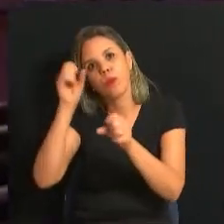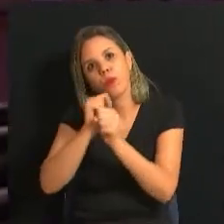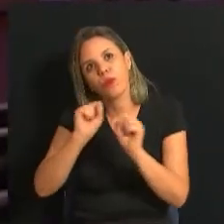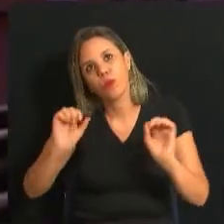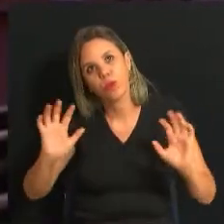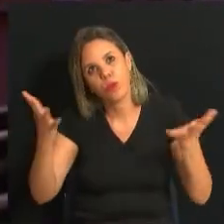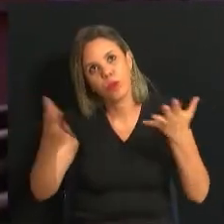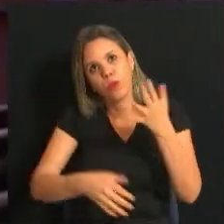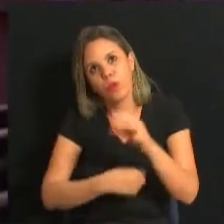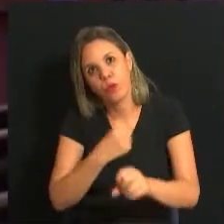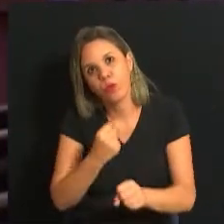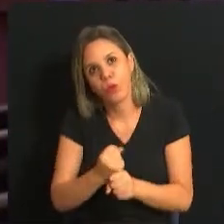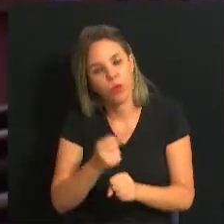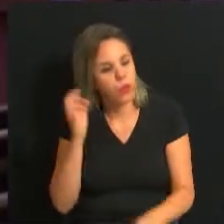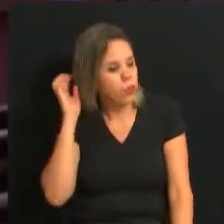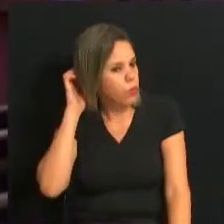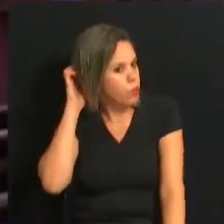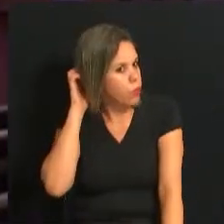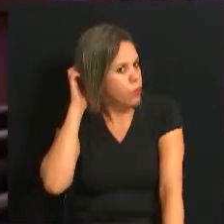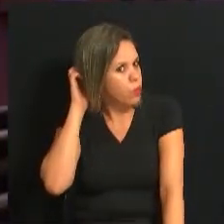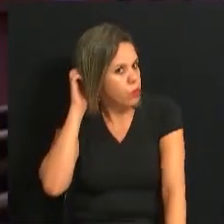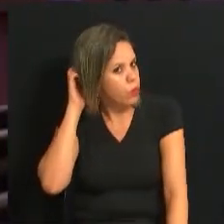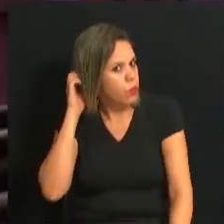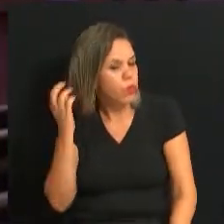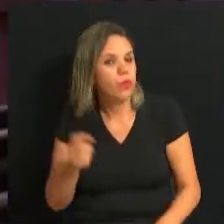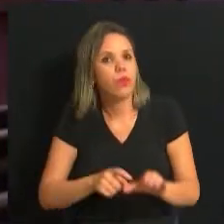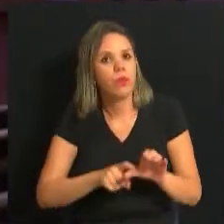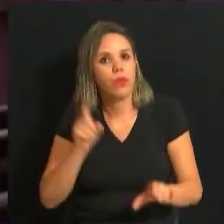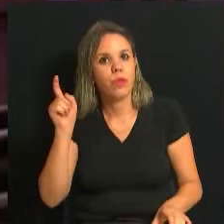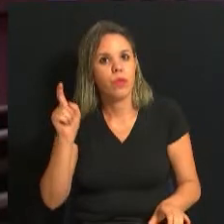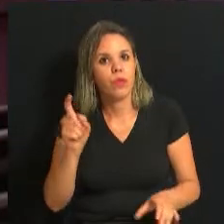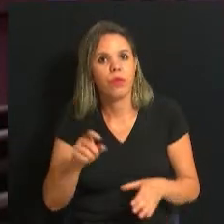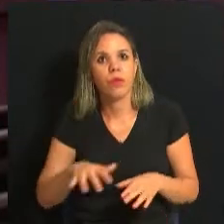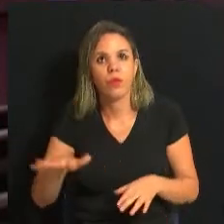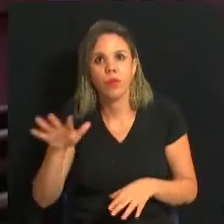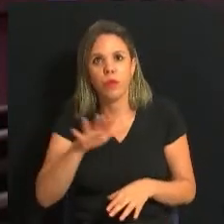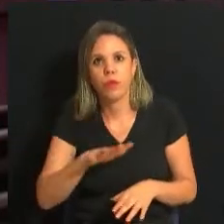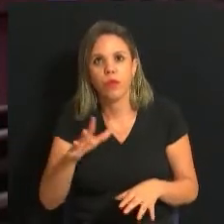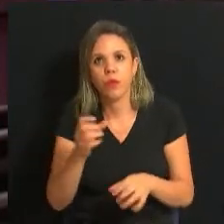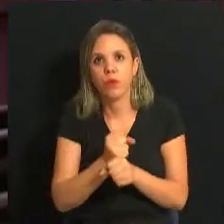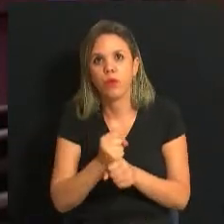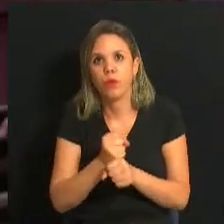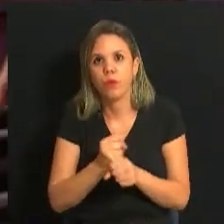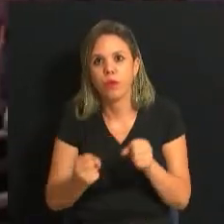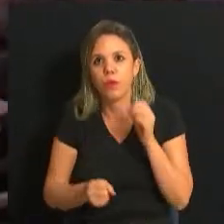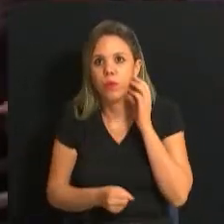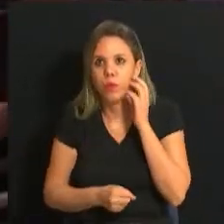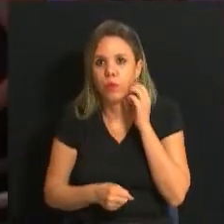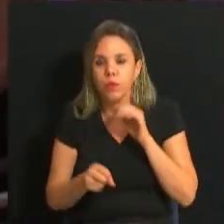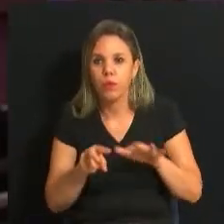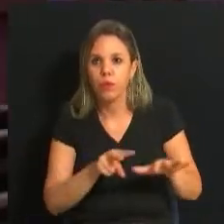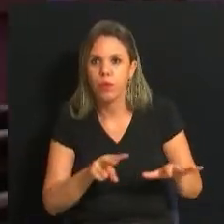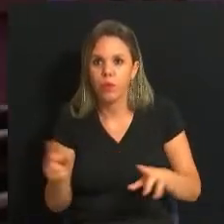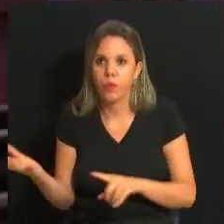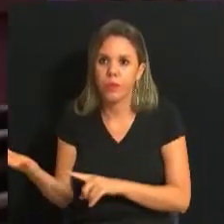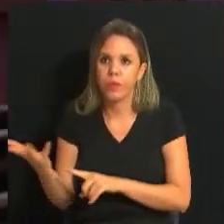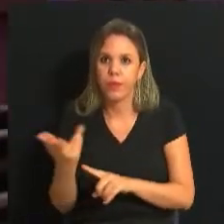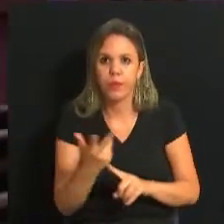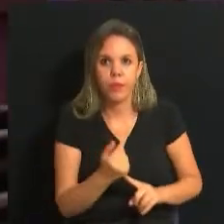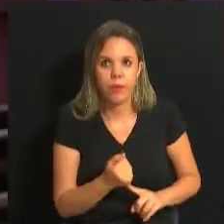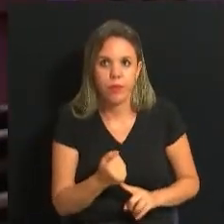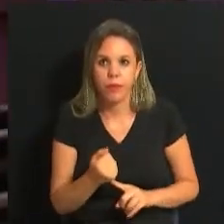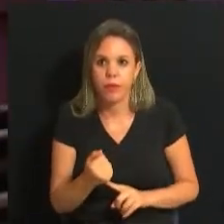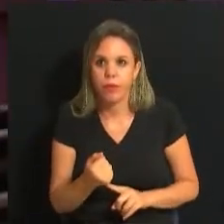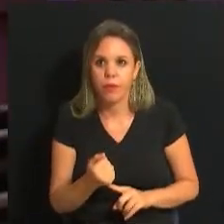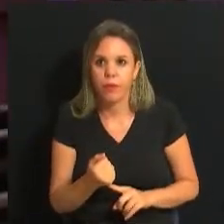esse ano, né, como o bicentenário também da Independência, o centenário da Semana de Arte Moderna, assim